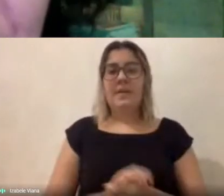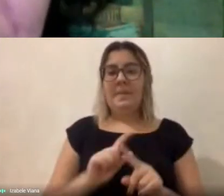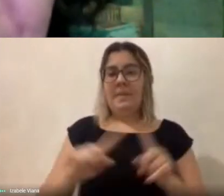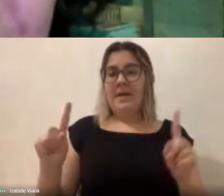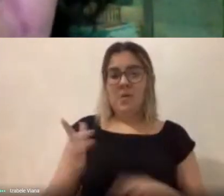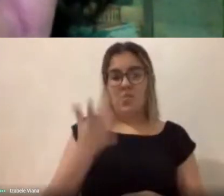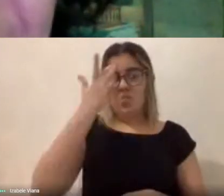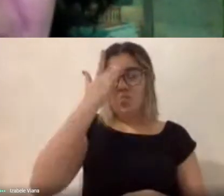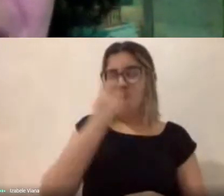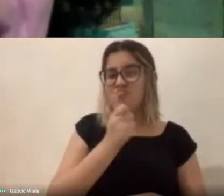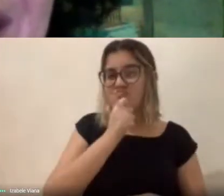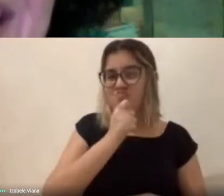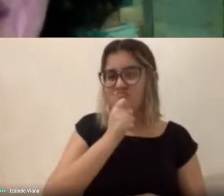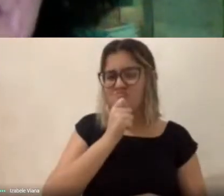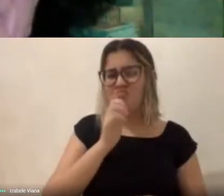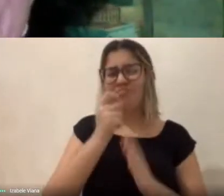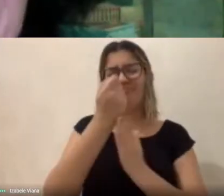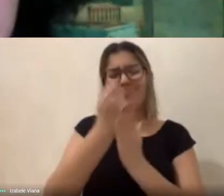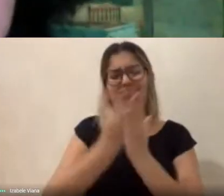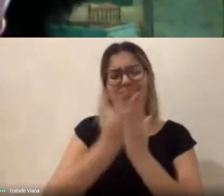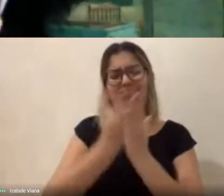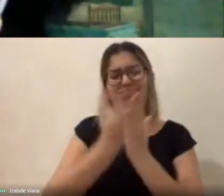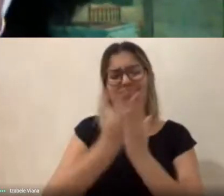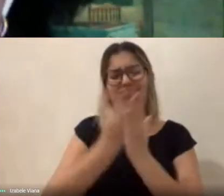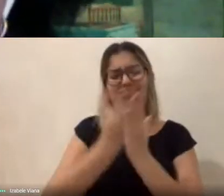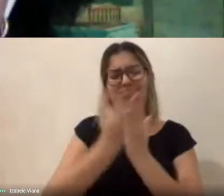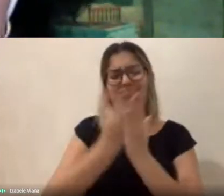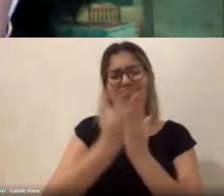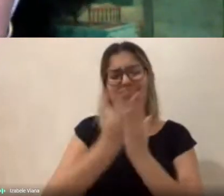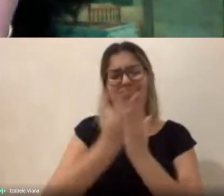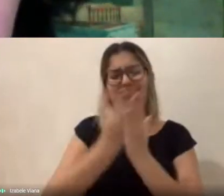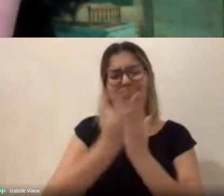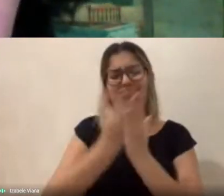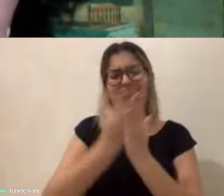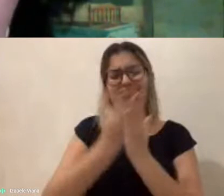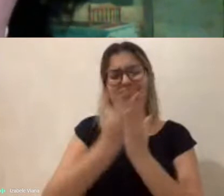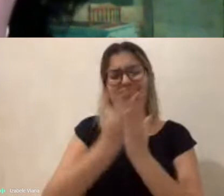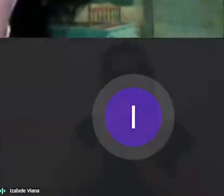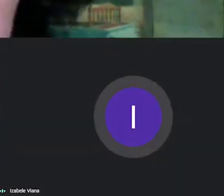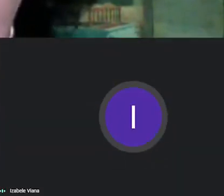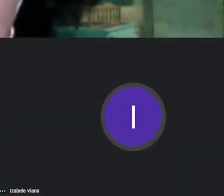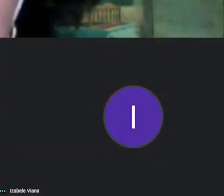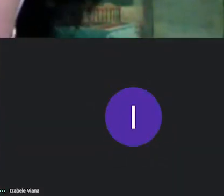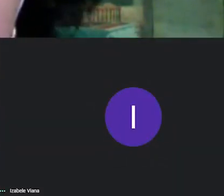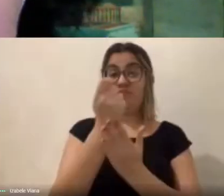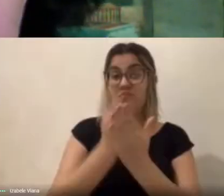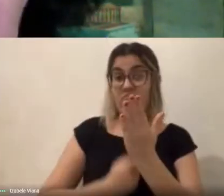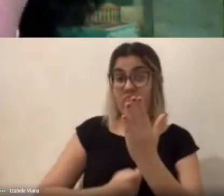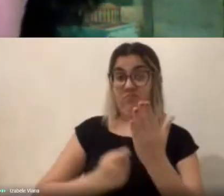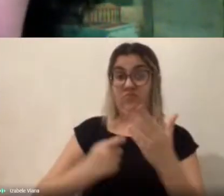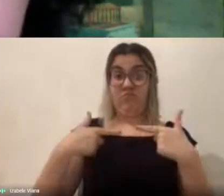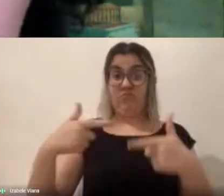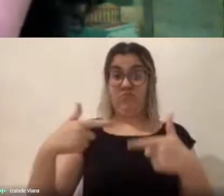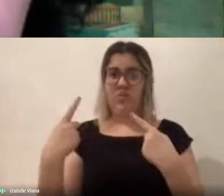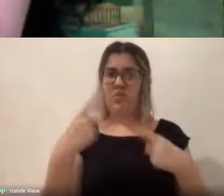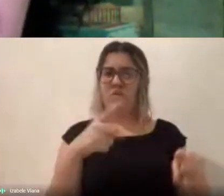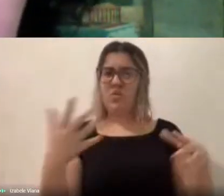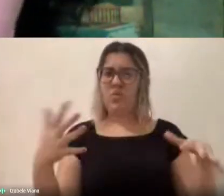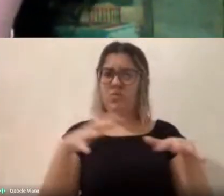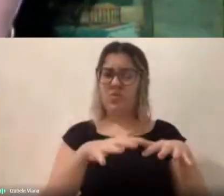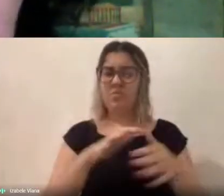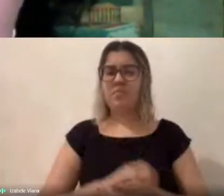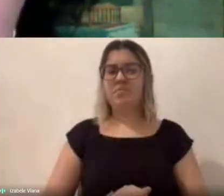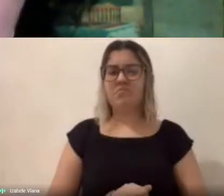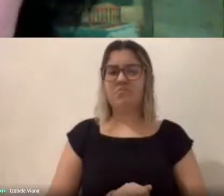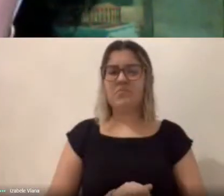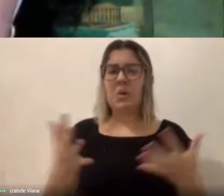muito tempo. Manifesto Anti-Inclusão, Parte 1. A inclusão propõe hierarquia de capacidades.